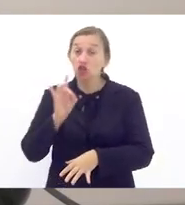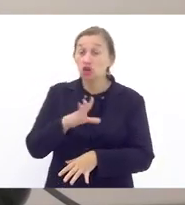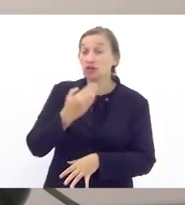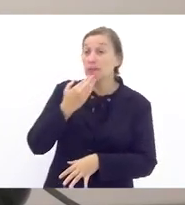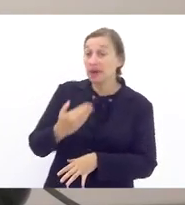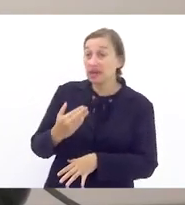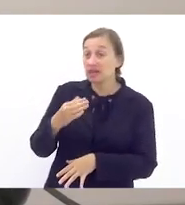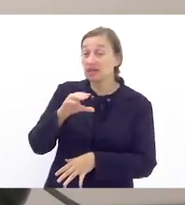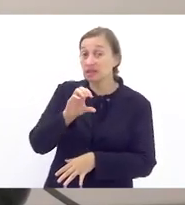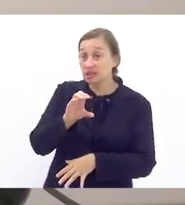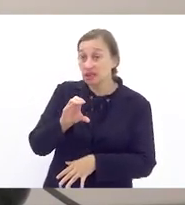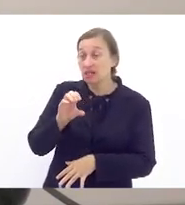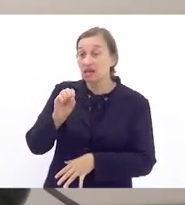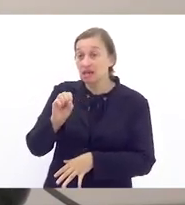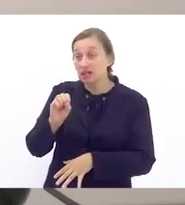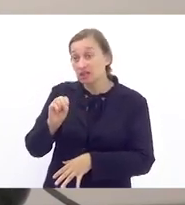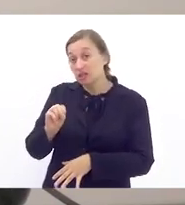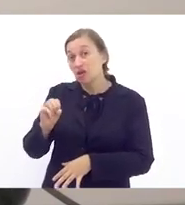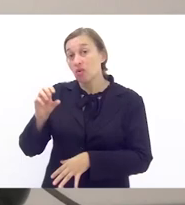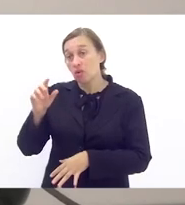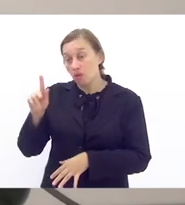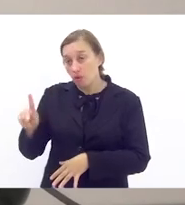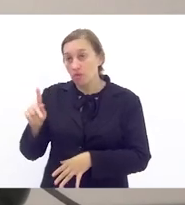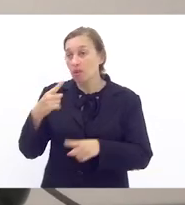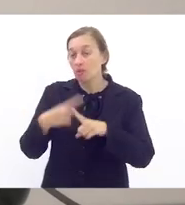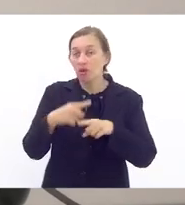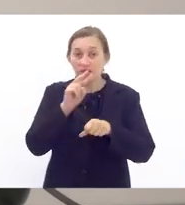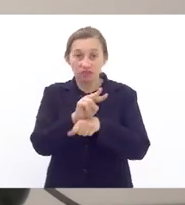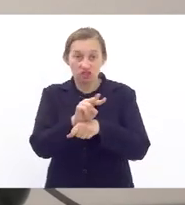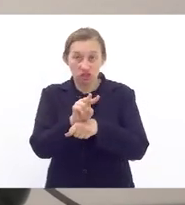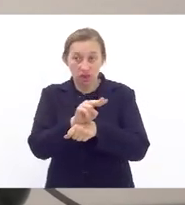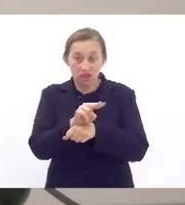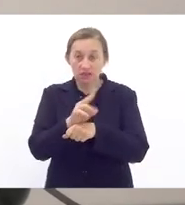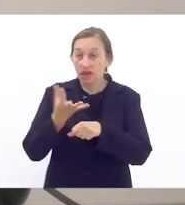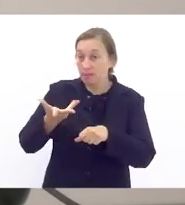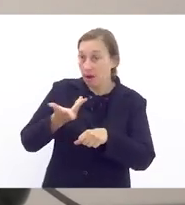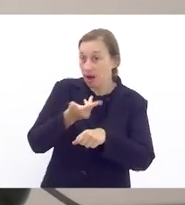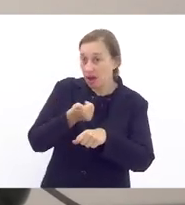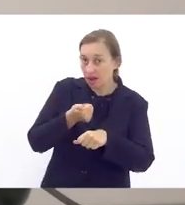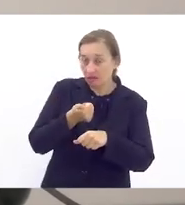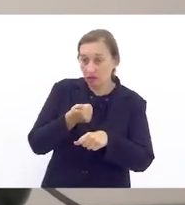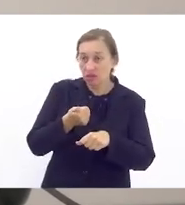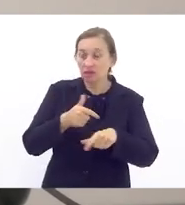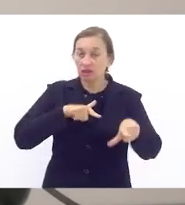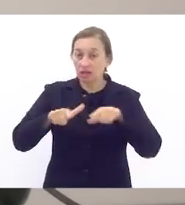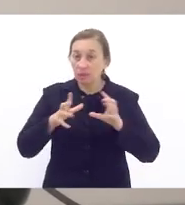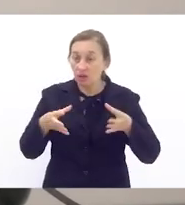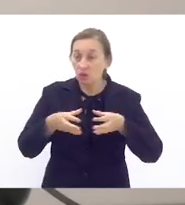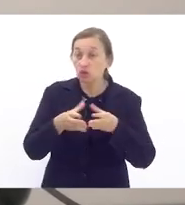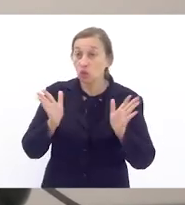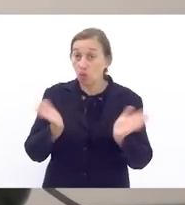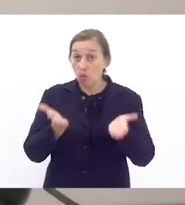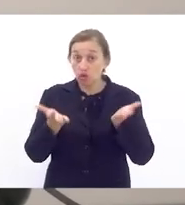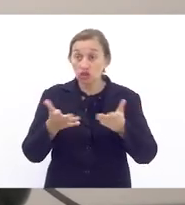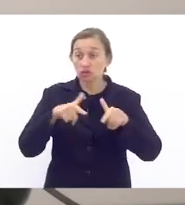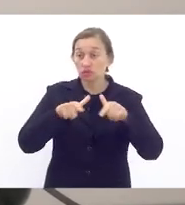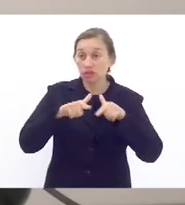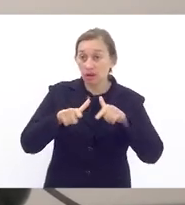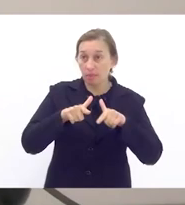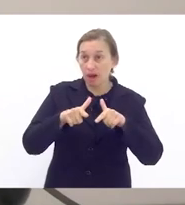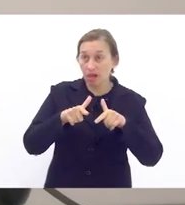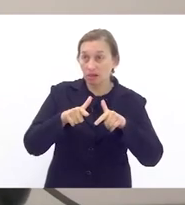gente tem até uma certa dificuldade, porque a vigilância é maravilhosa. A gente faz muito trabalho em conjunto. Inclusive, hoje, a gente está com um trabalho em